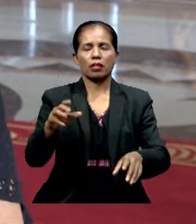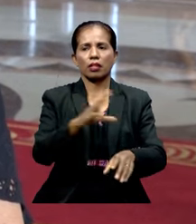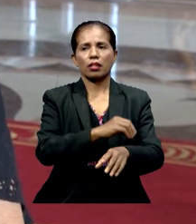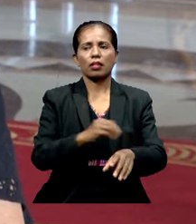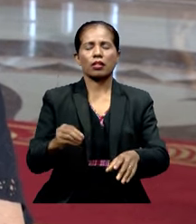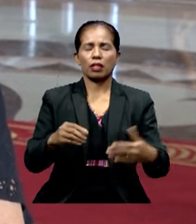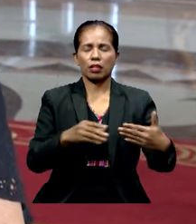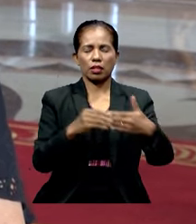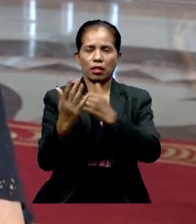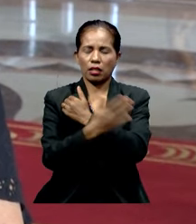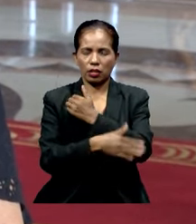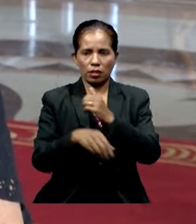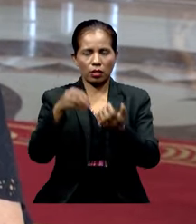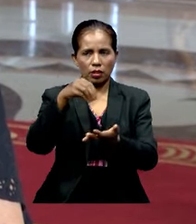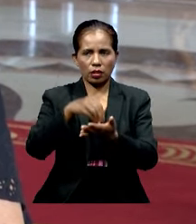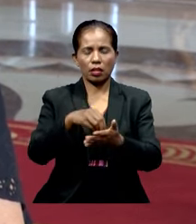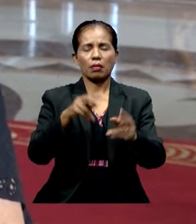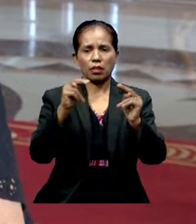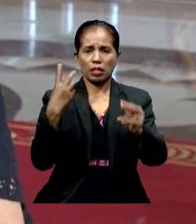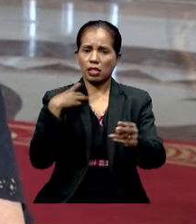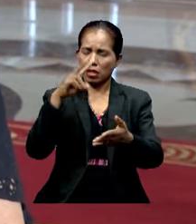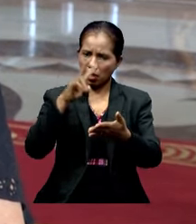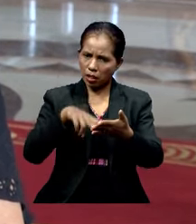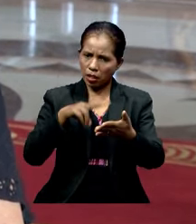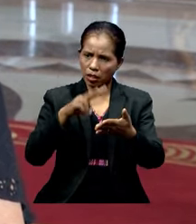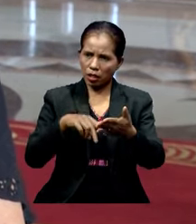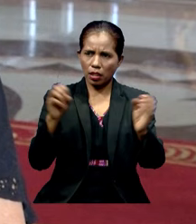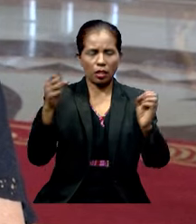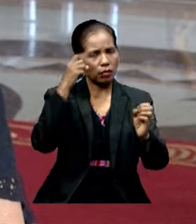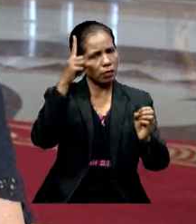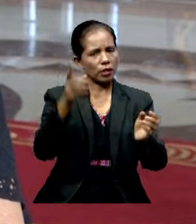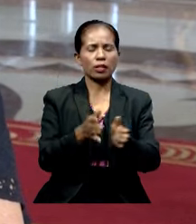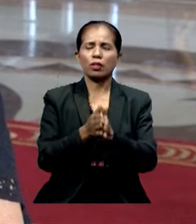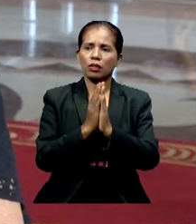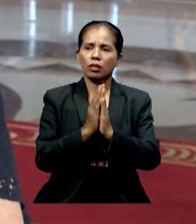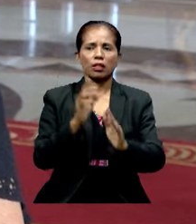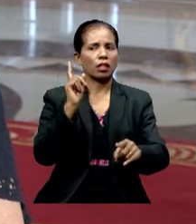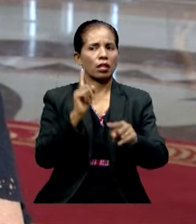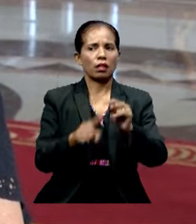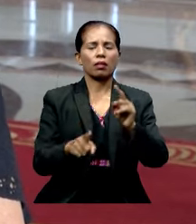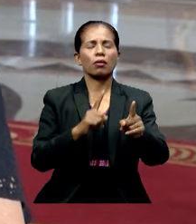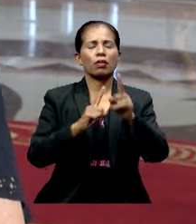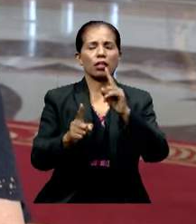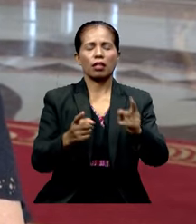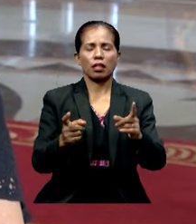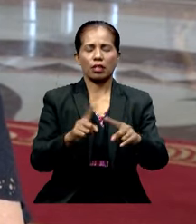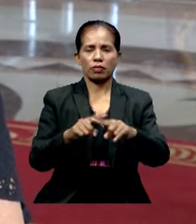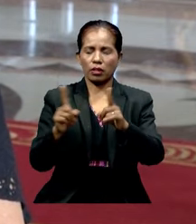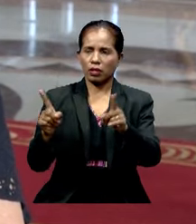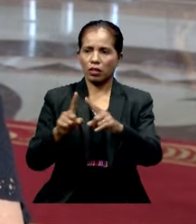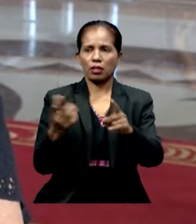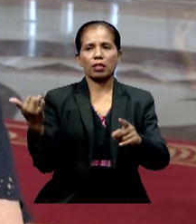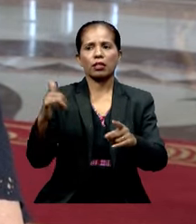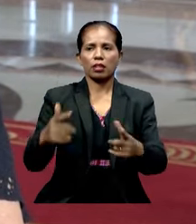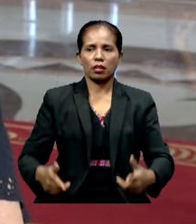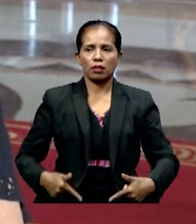ainda nem tau que precisa itale e itala compreende ita husu la lika interpreta oi oi enquanto sira sei